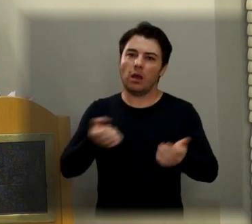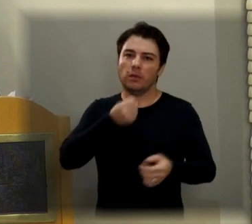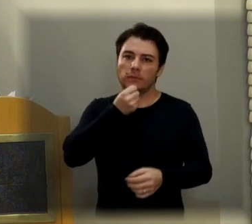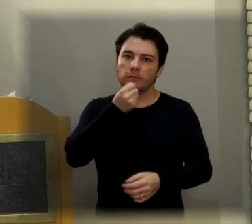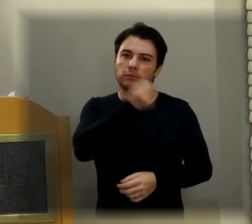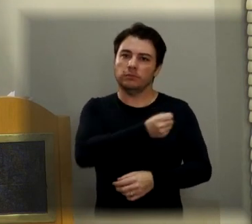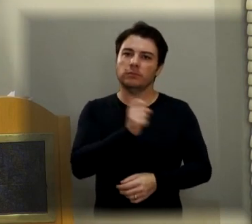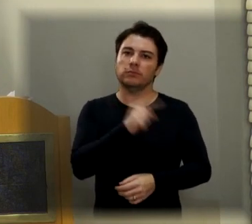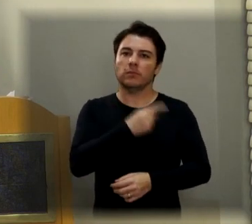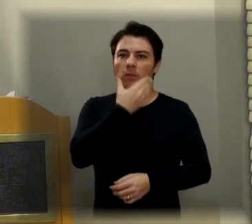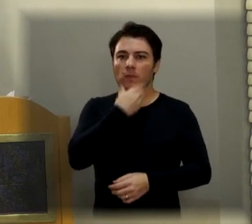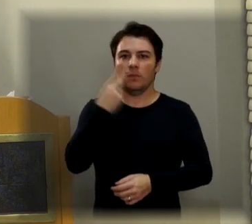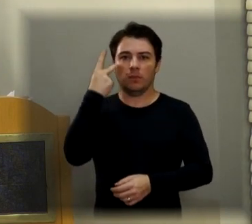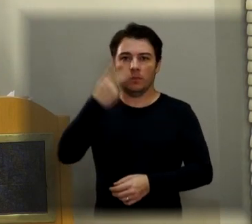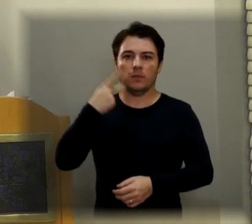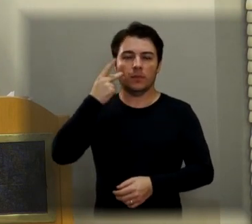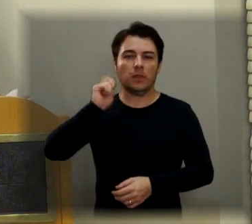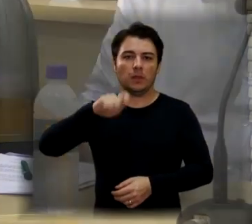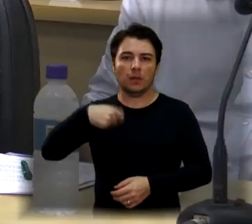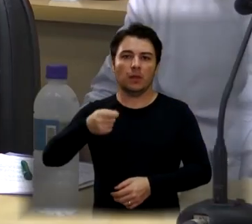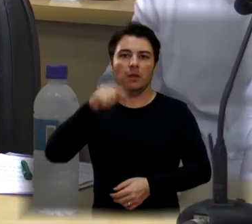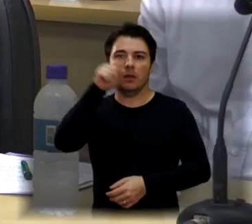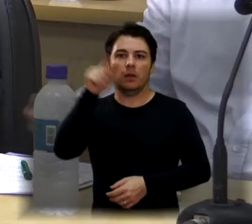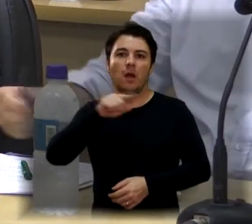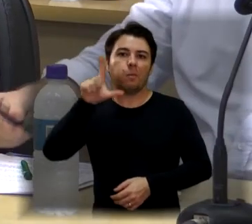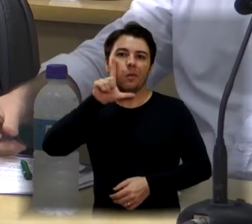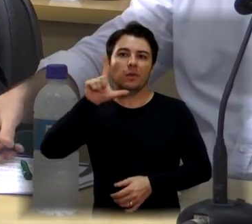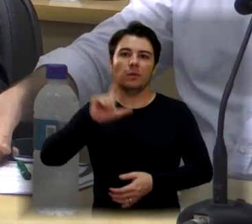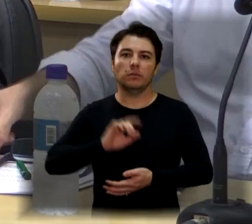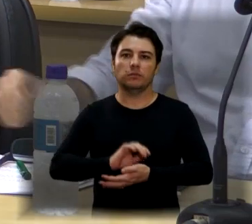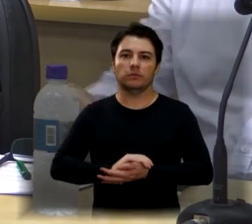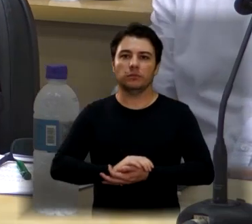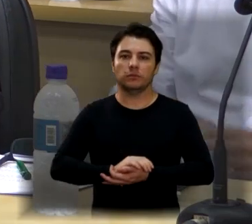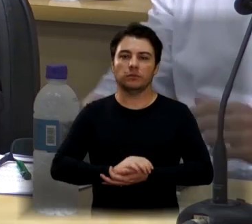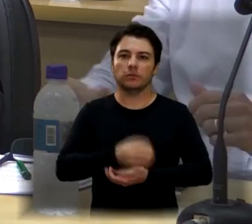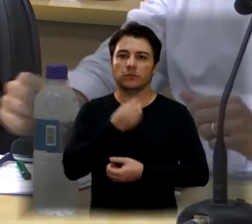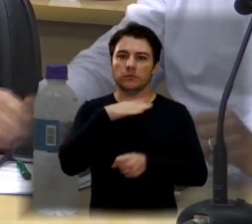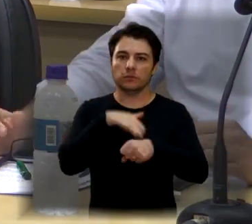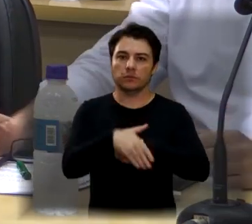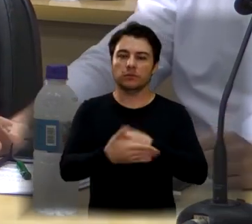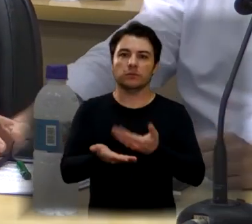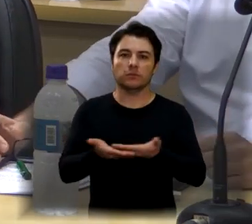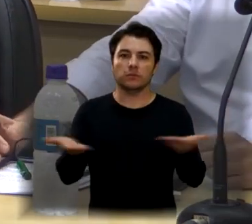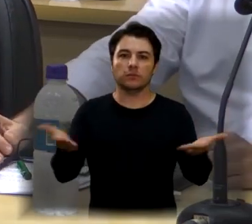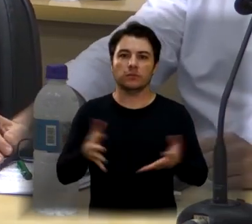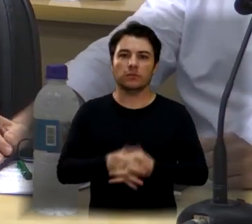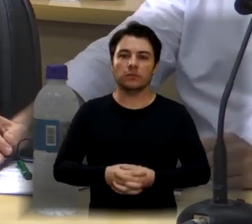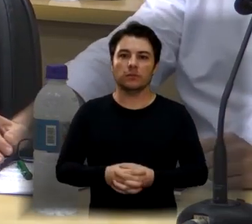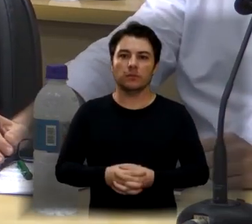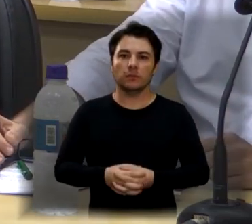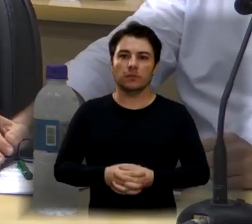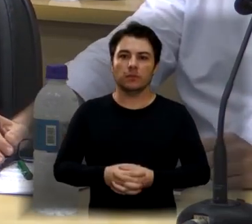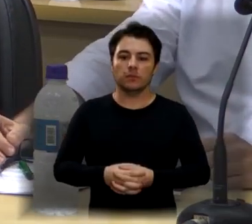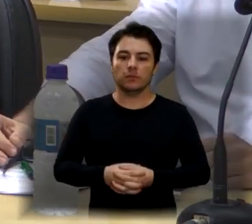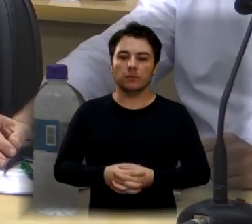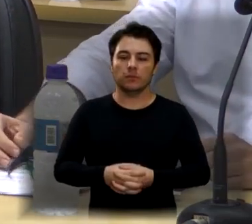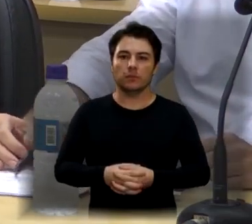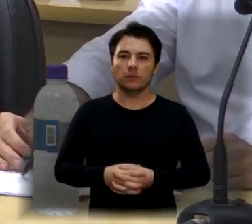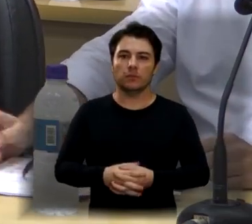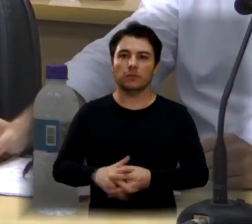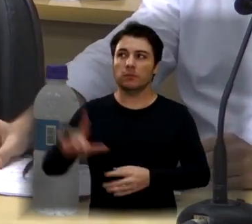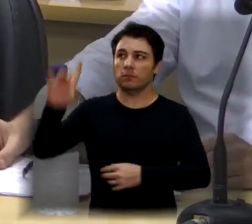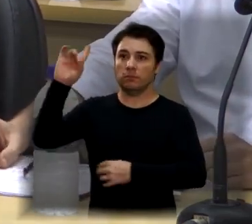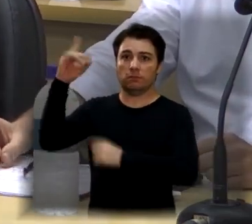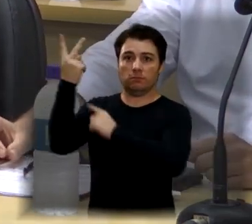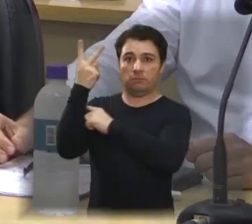com a palavra Vereador Zé Luiz e Boa noite a todos com a proteção